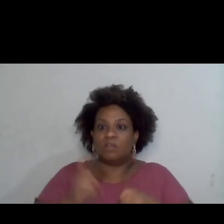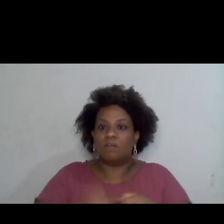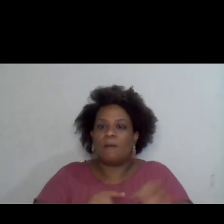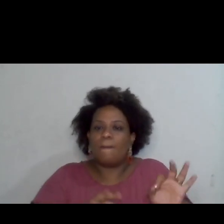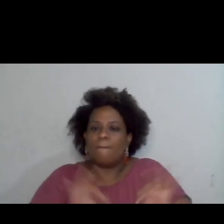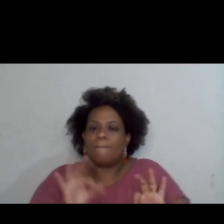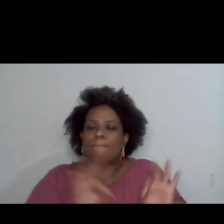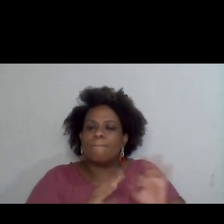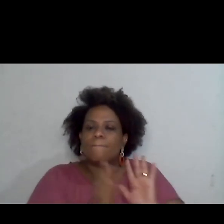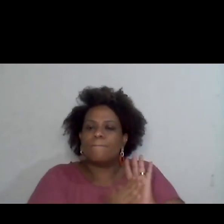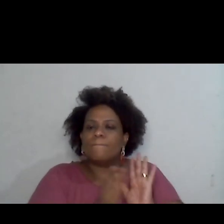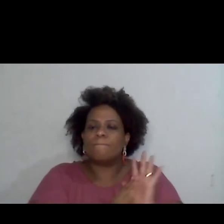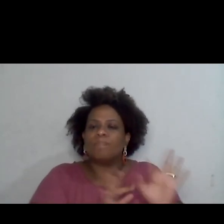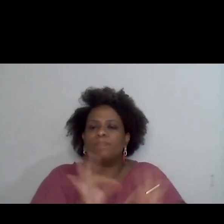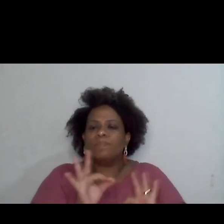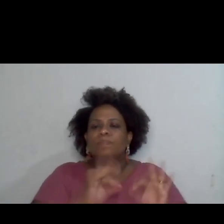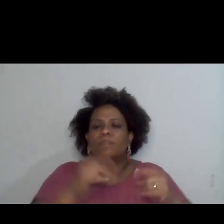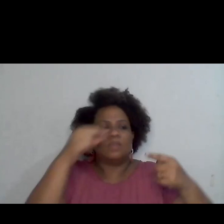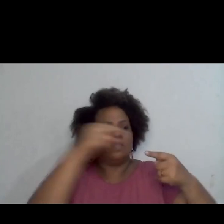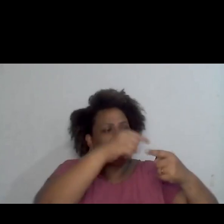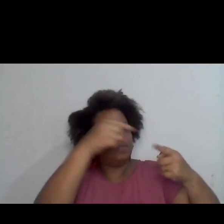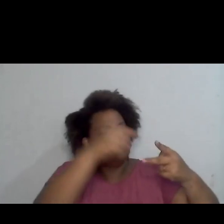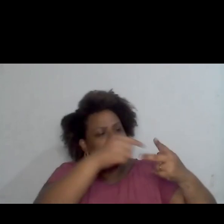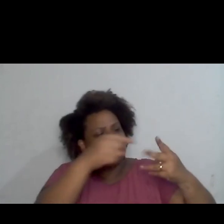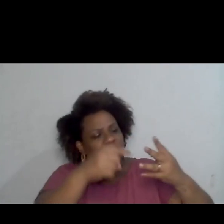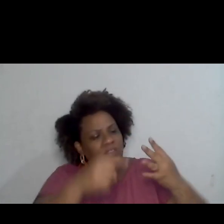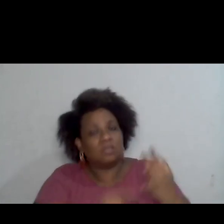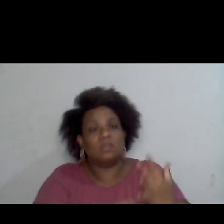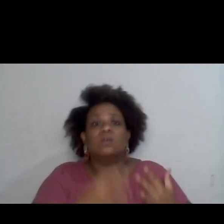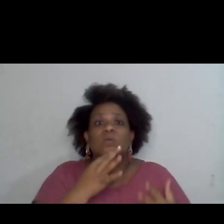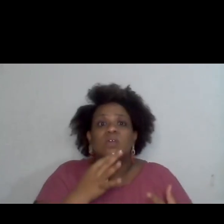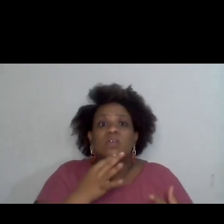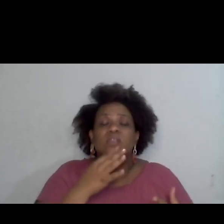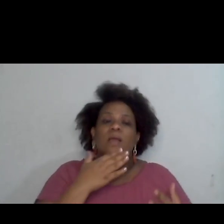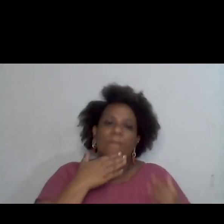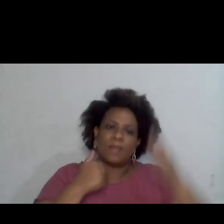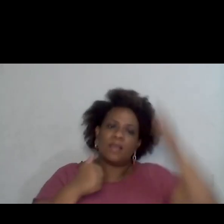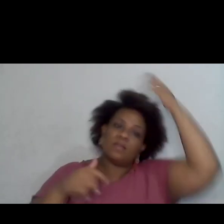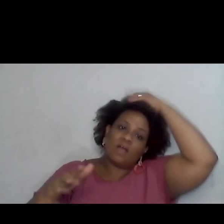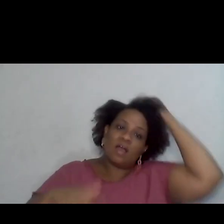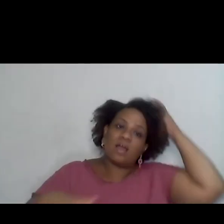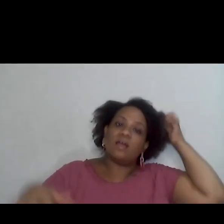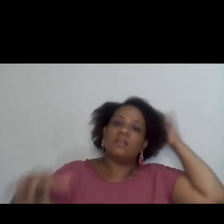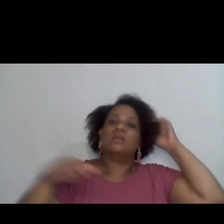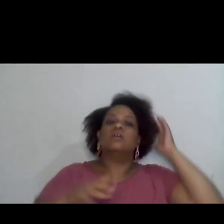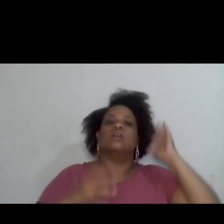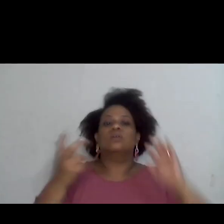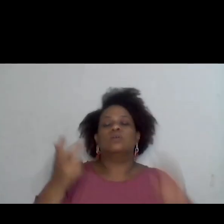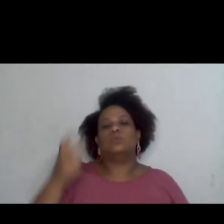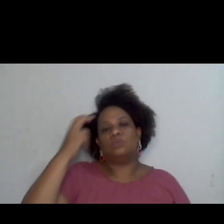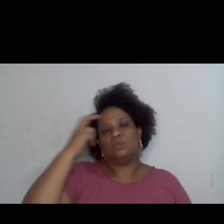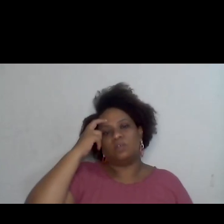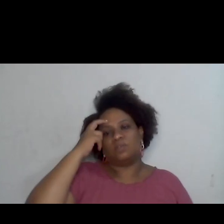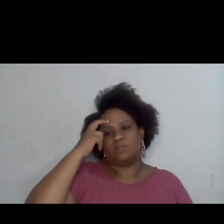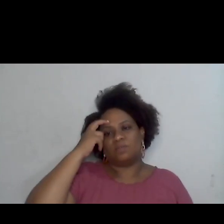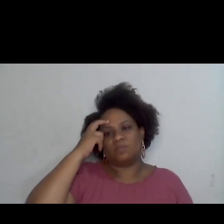os instrumentos que conhecemos de fundo de faz para melhor atender o campo cultural. E aí eu já vou entrar